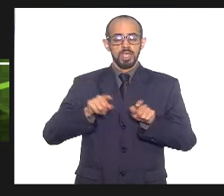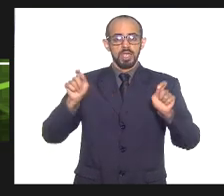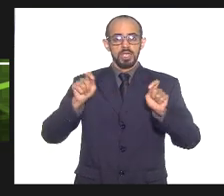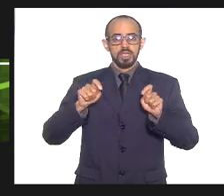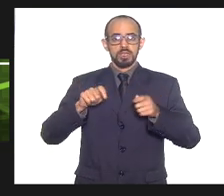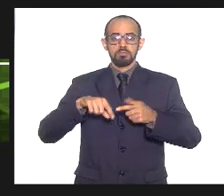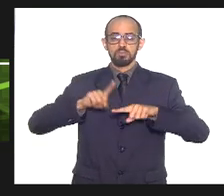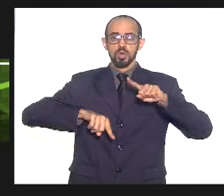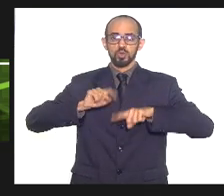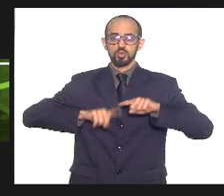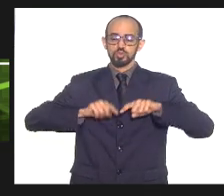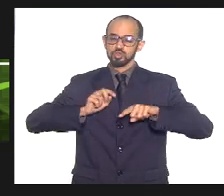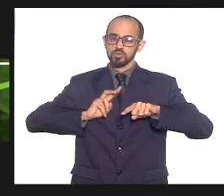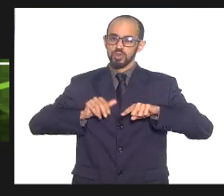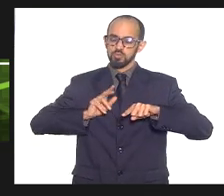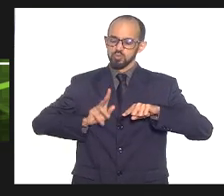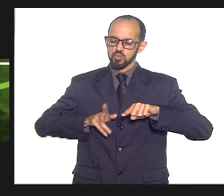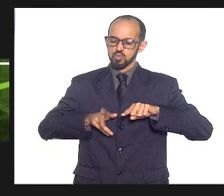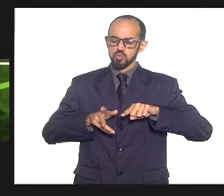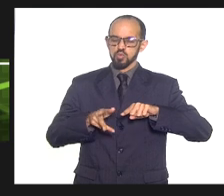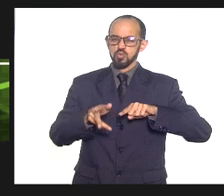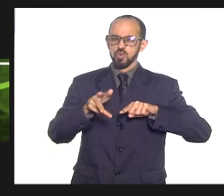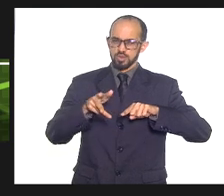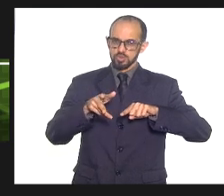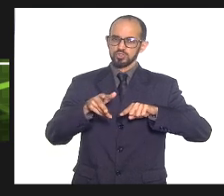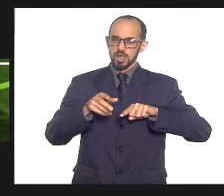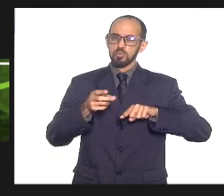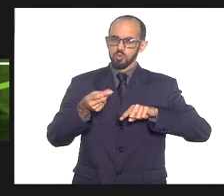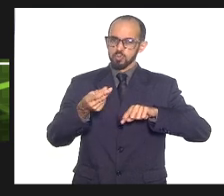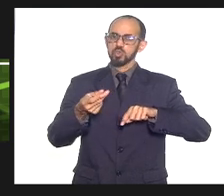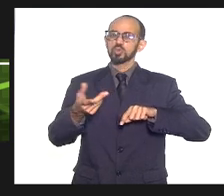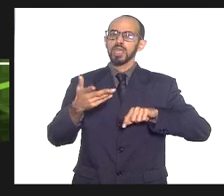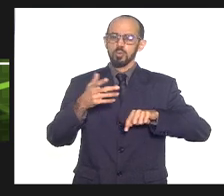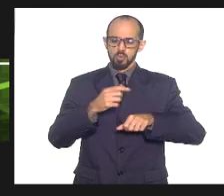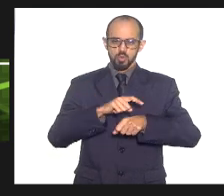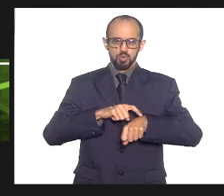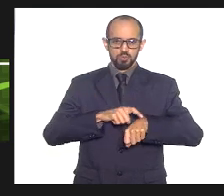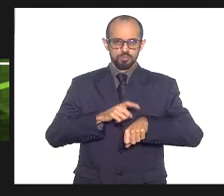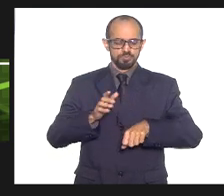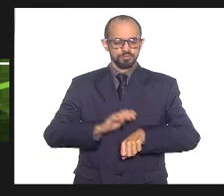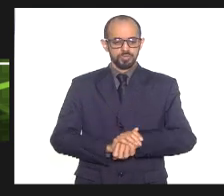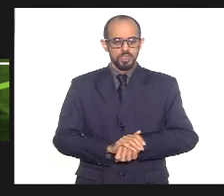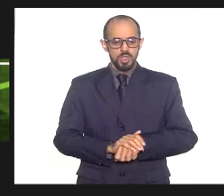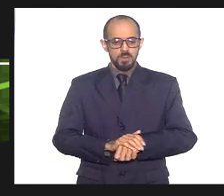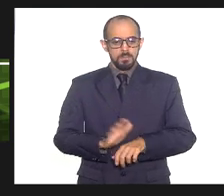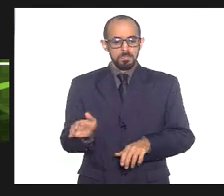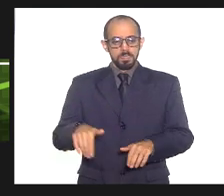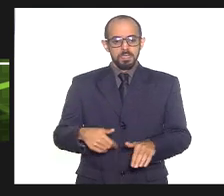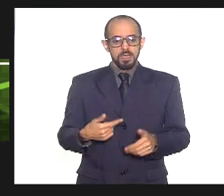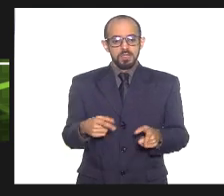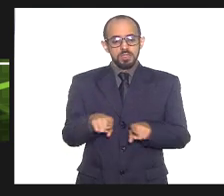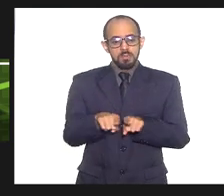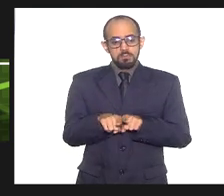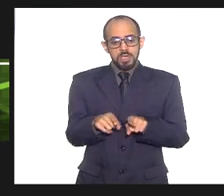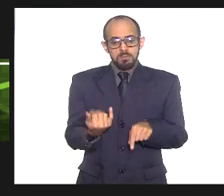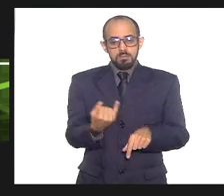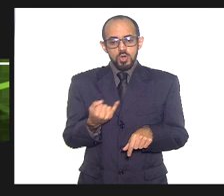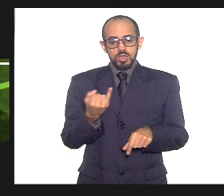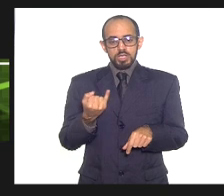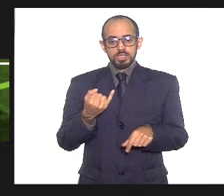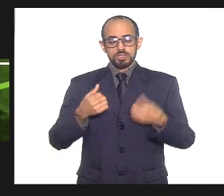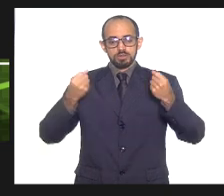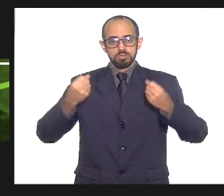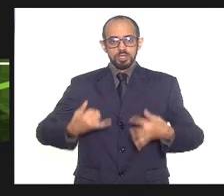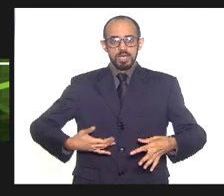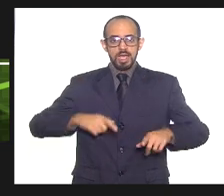por longo prazo, um compromisso de longa data com o nosso país. Vale reforçar uma informação ali